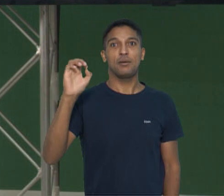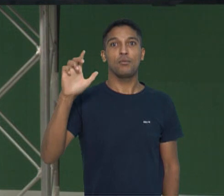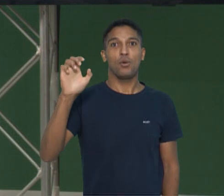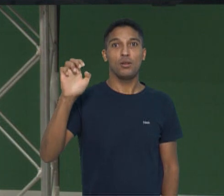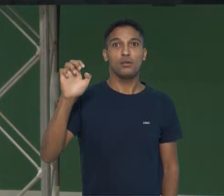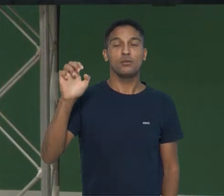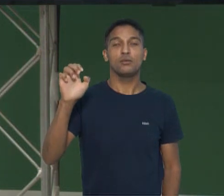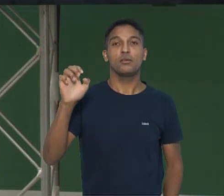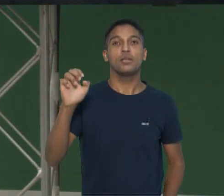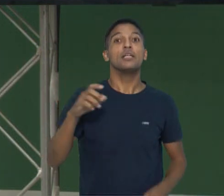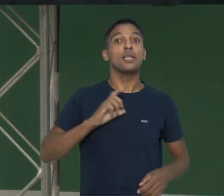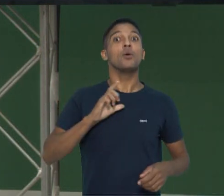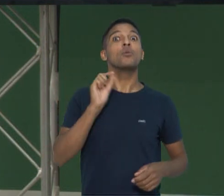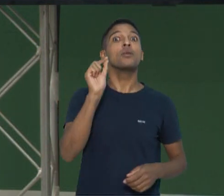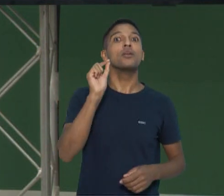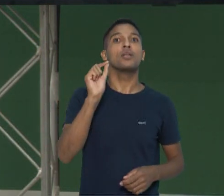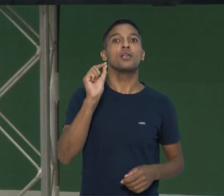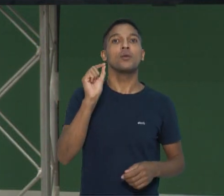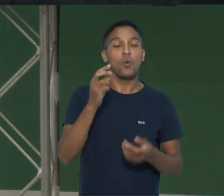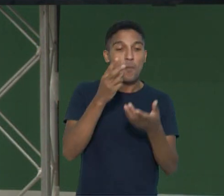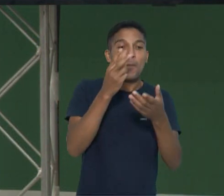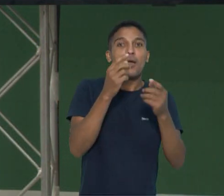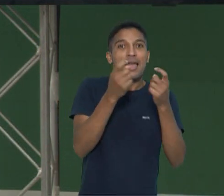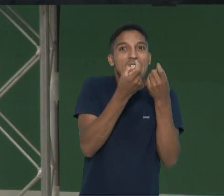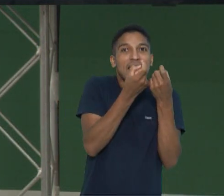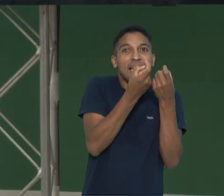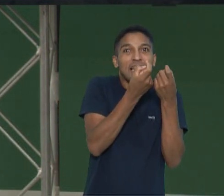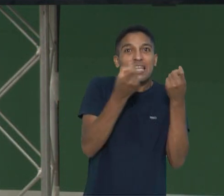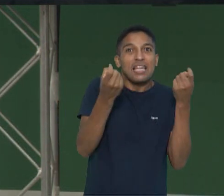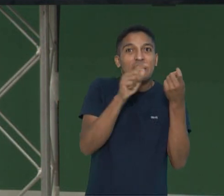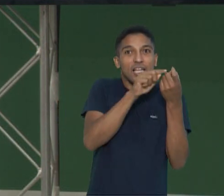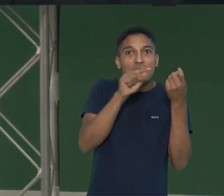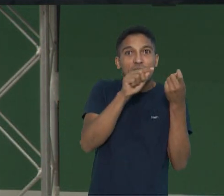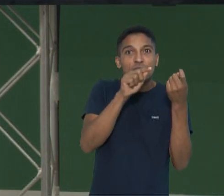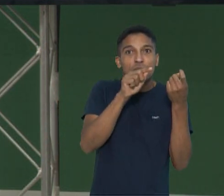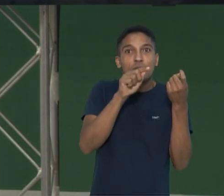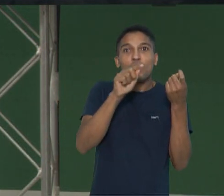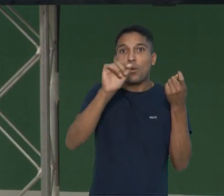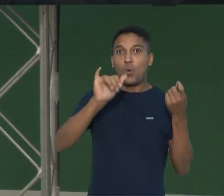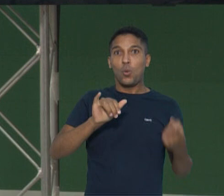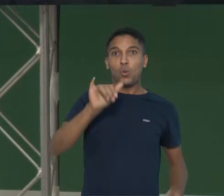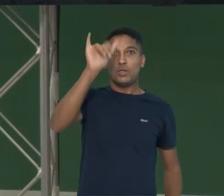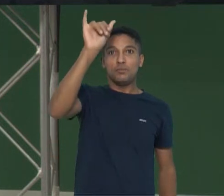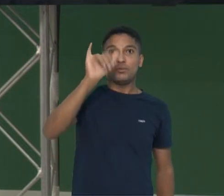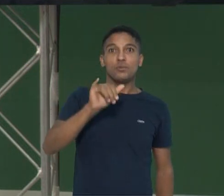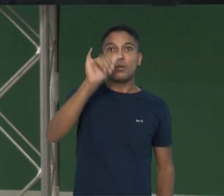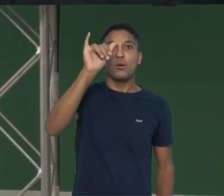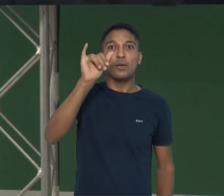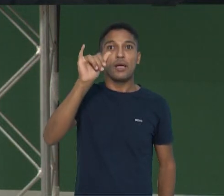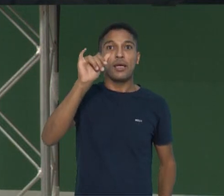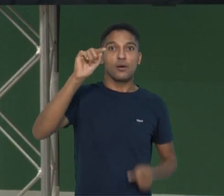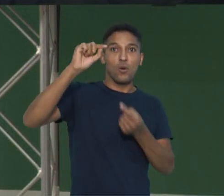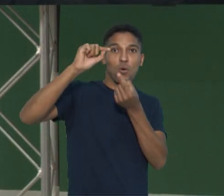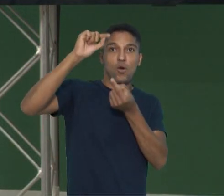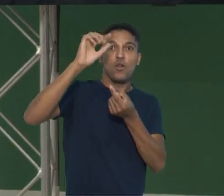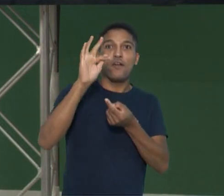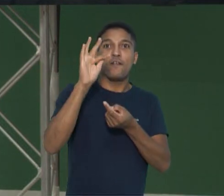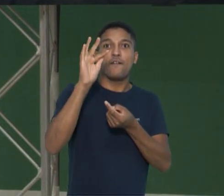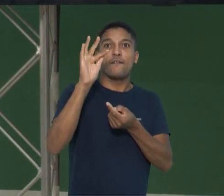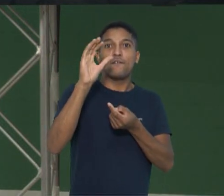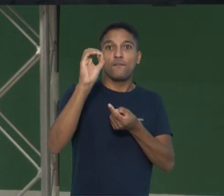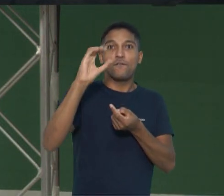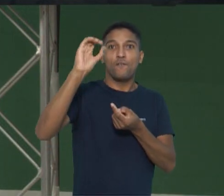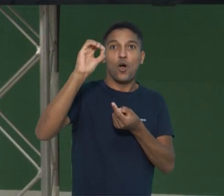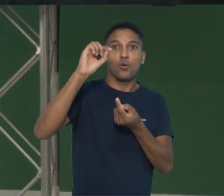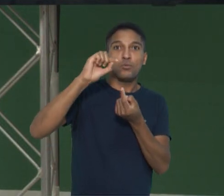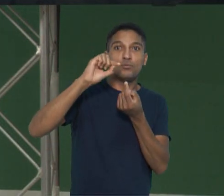seus focos sobre o mesmo eixo? Ou sobre o eixo x ou sobre o eixo y. Então, eu vou explicar.